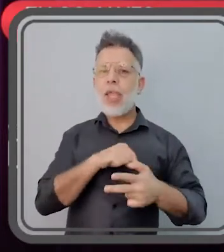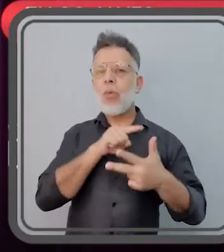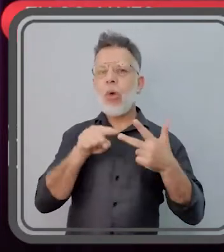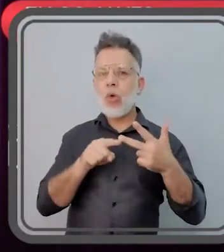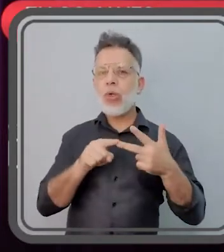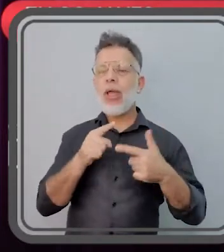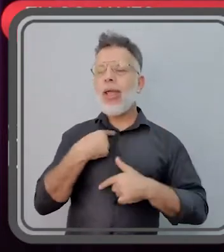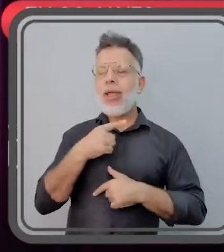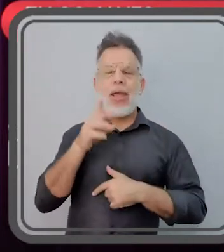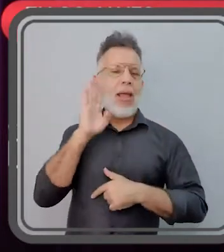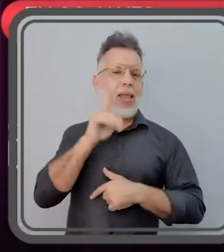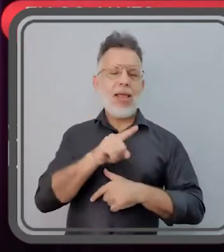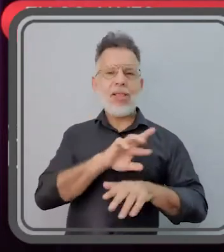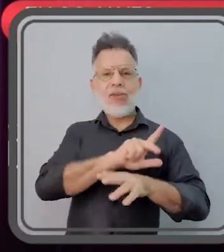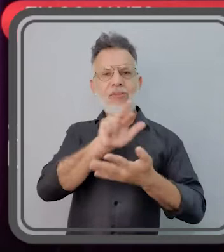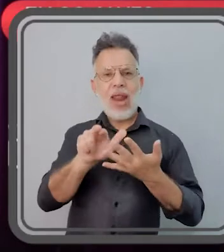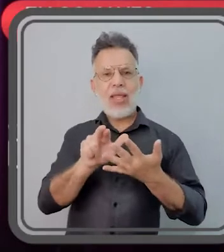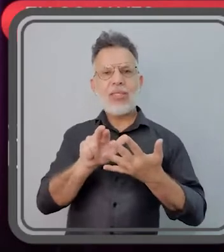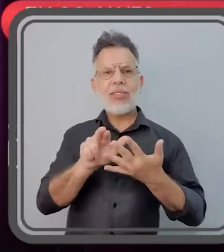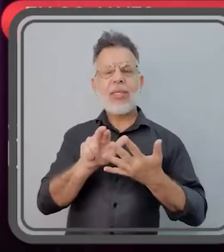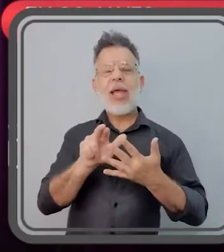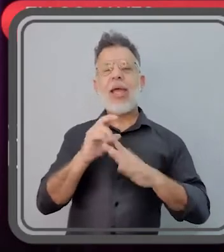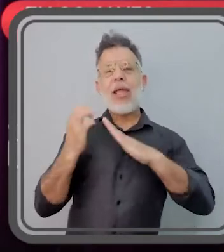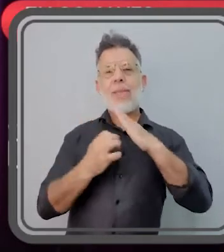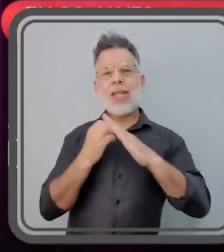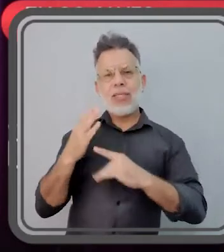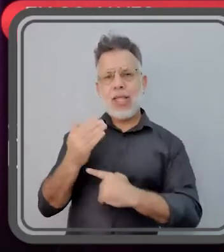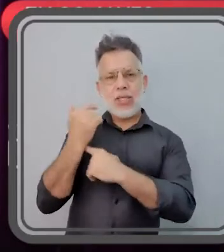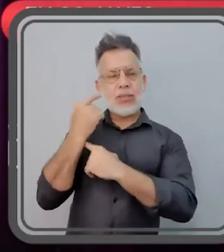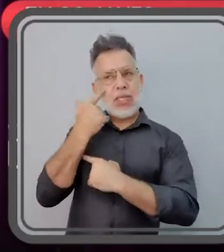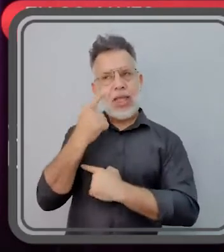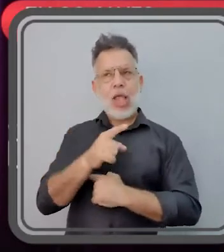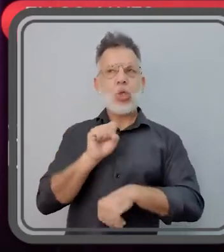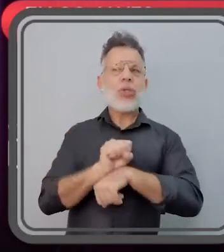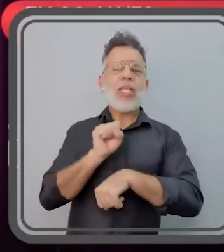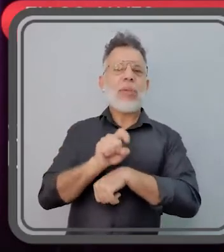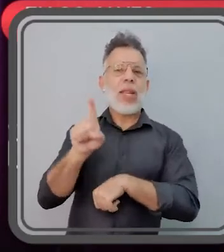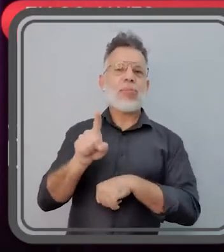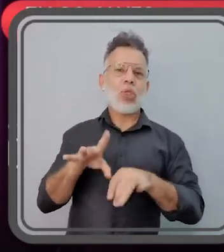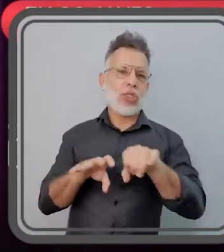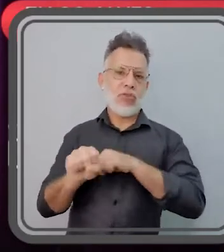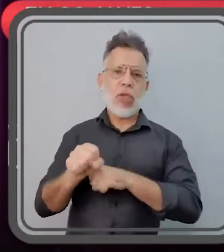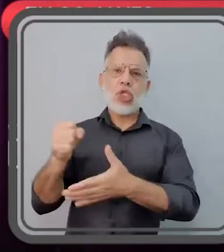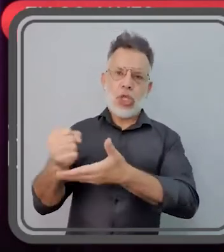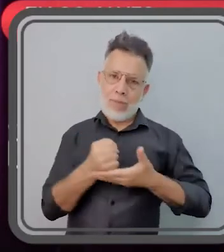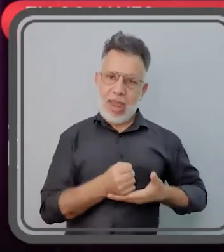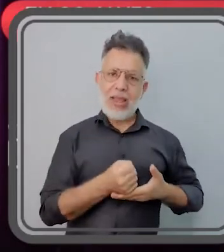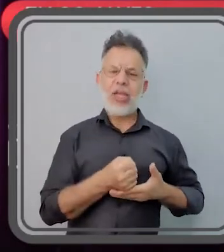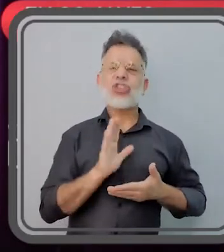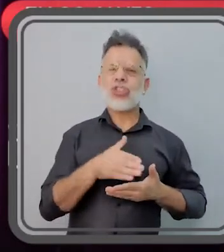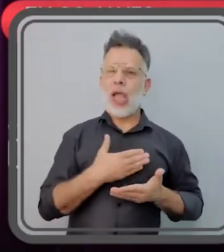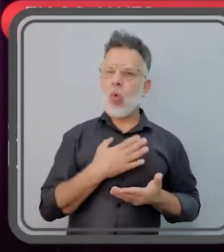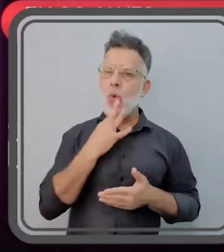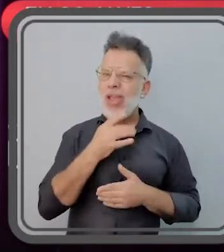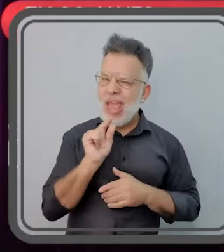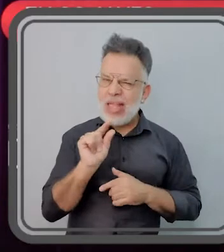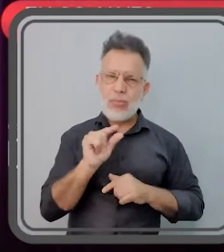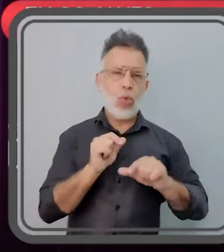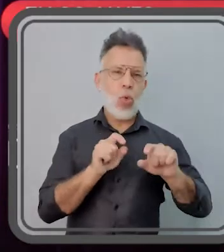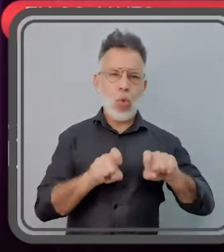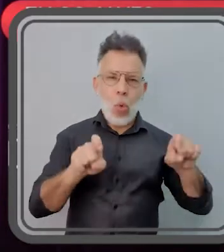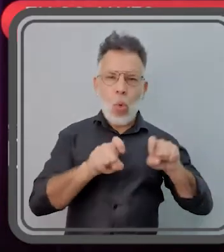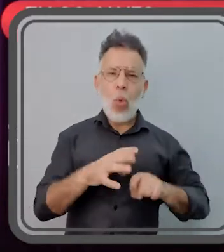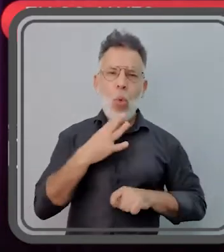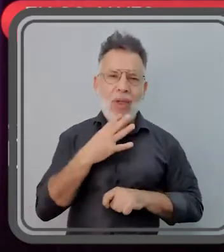acho que é legal, que várias empresas de tecnologia estão olhando também, que não necessariamente esperar a pessoa se formar, mas já pegar a pessoa que já conhece de linguagem, já conhece